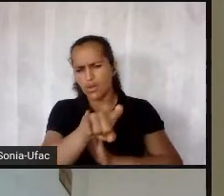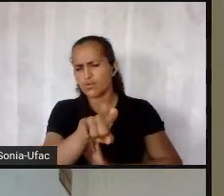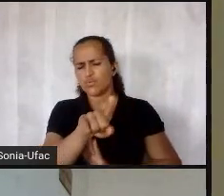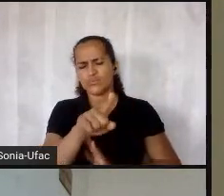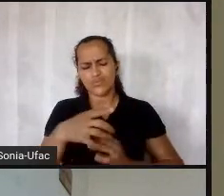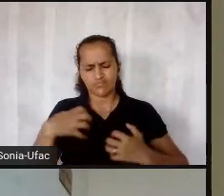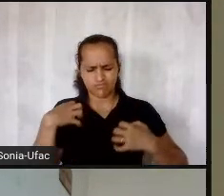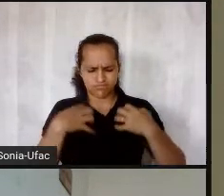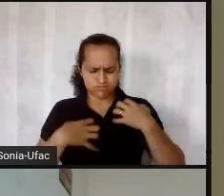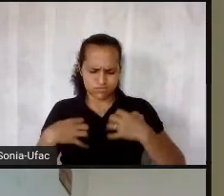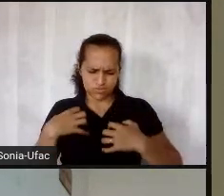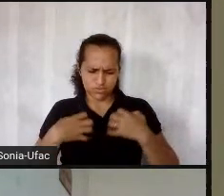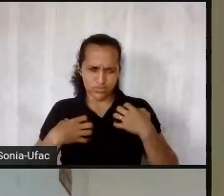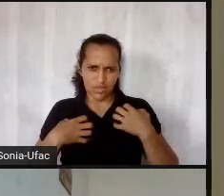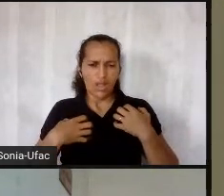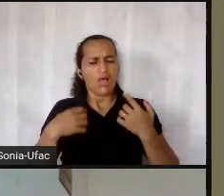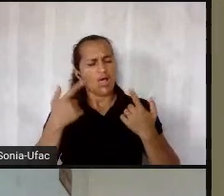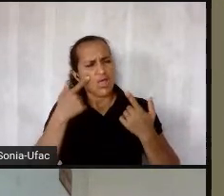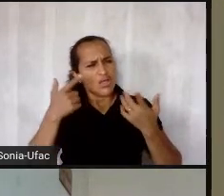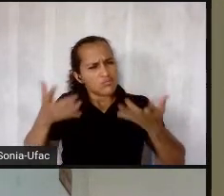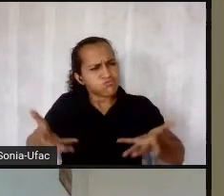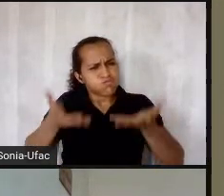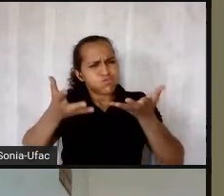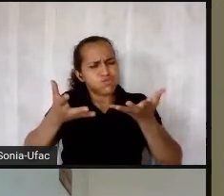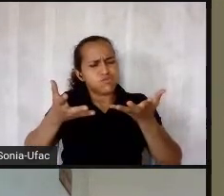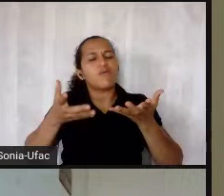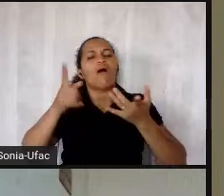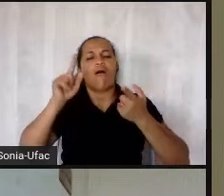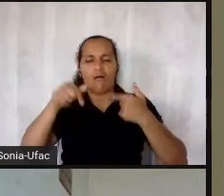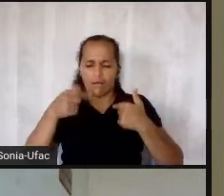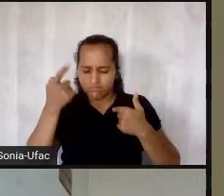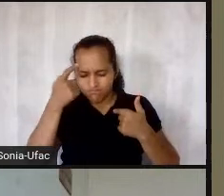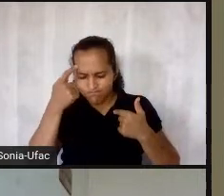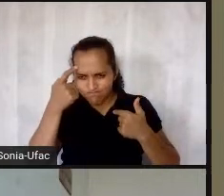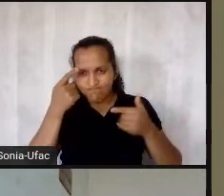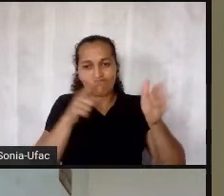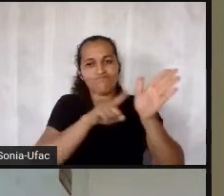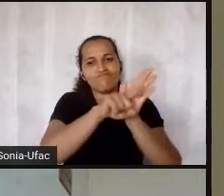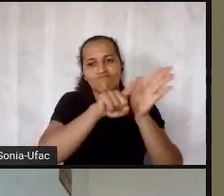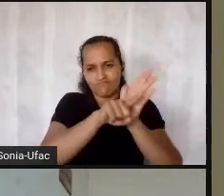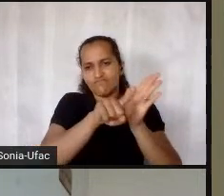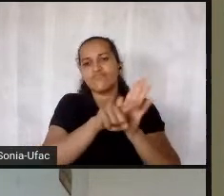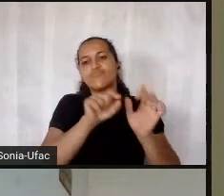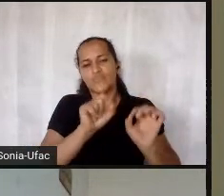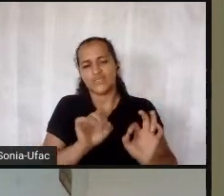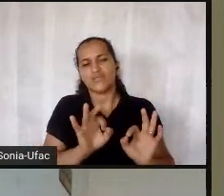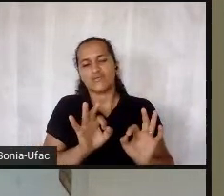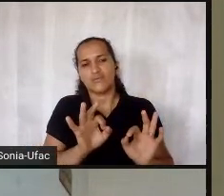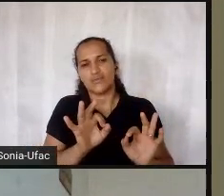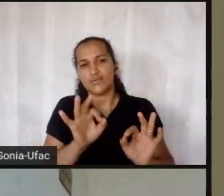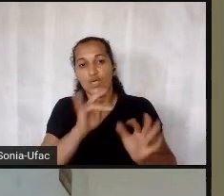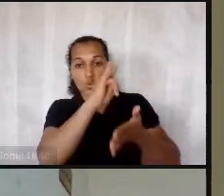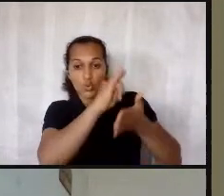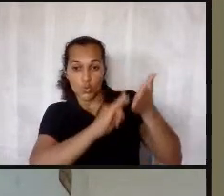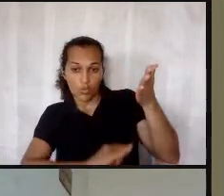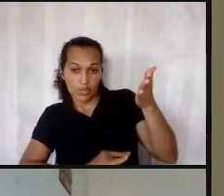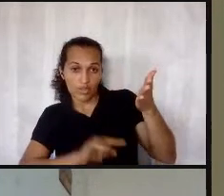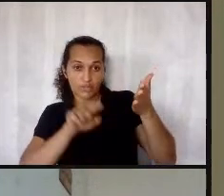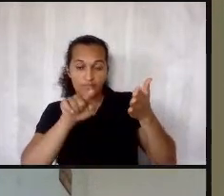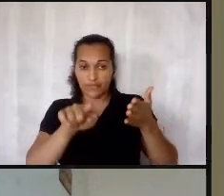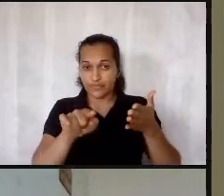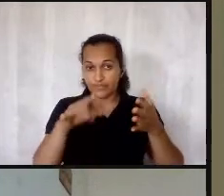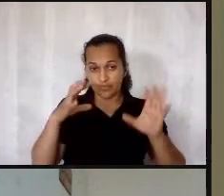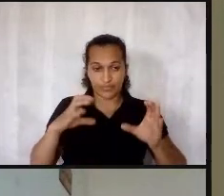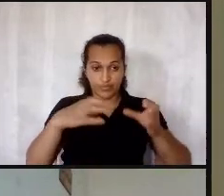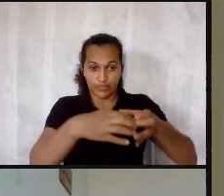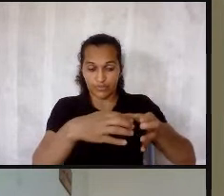e me impulsionou a fazer essa pesquisa. Os documentos, agrupamento e seleção. Como esses